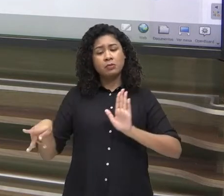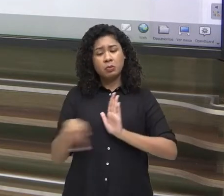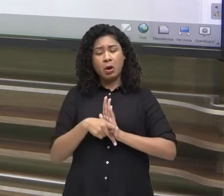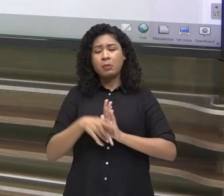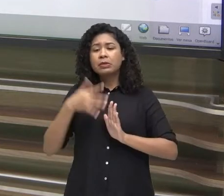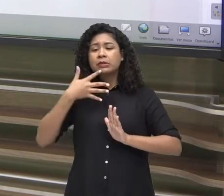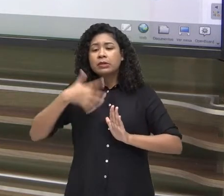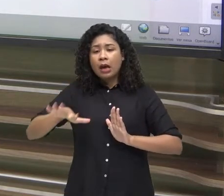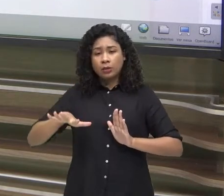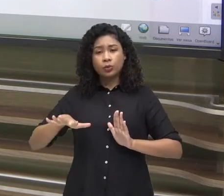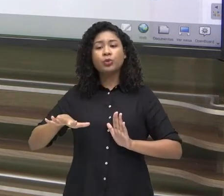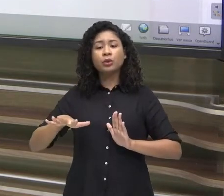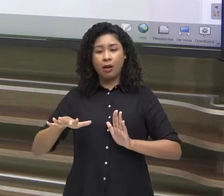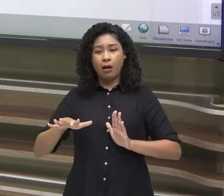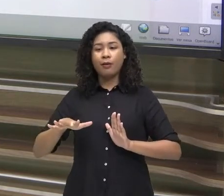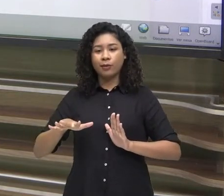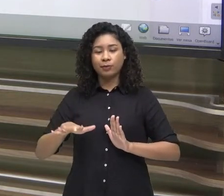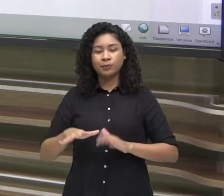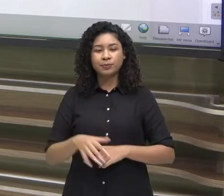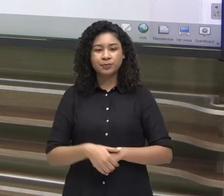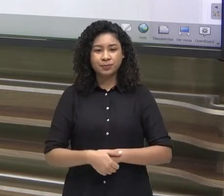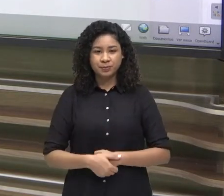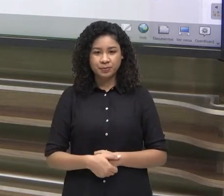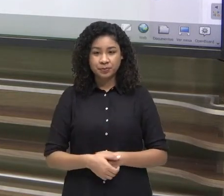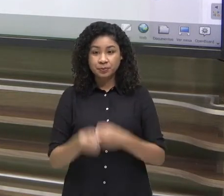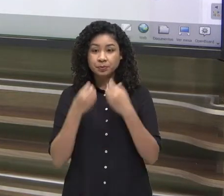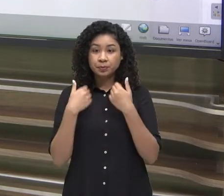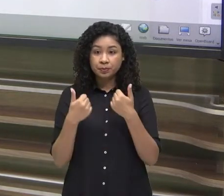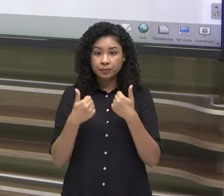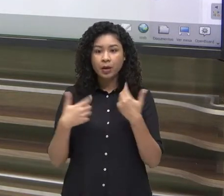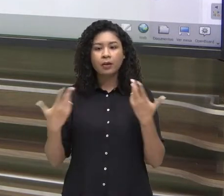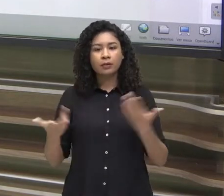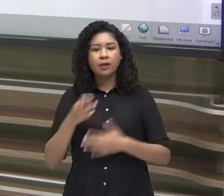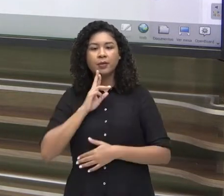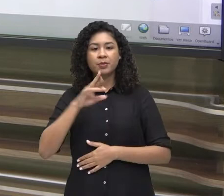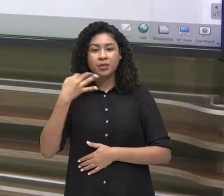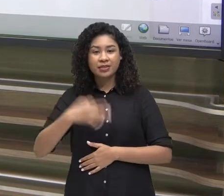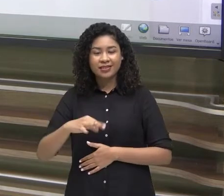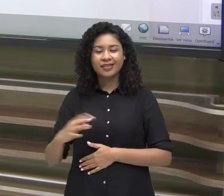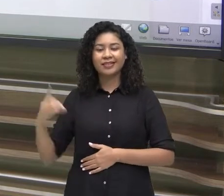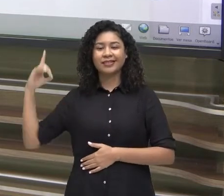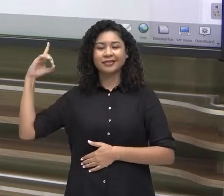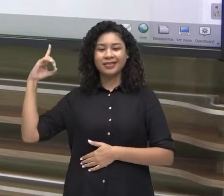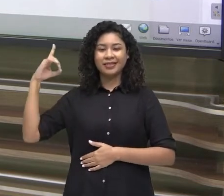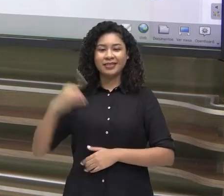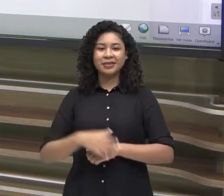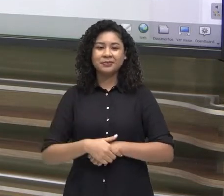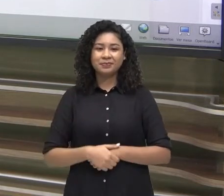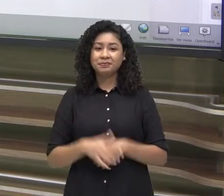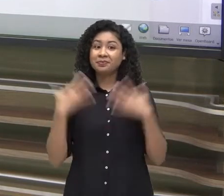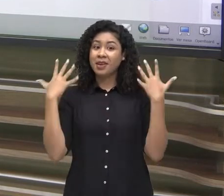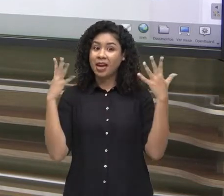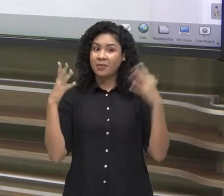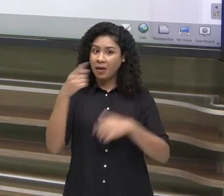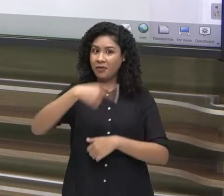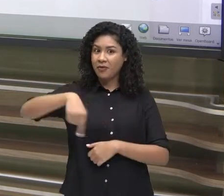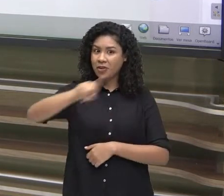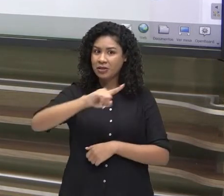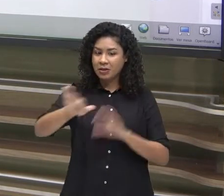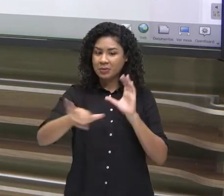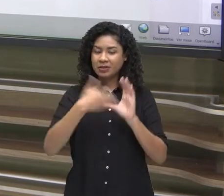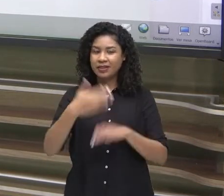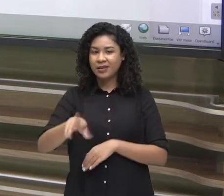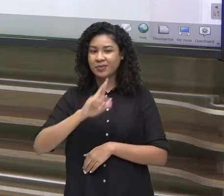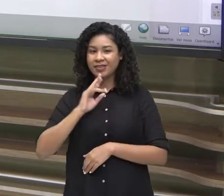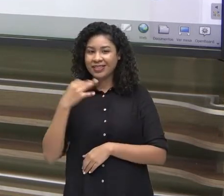sua função aí, estão presentes no intestino grosso, certo? Então, a letra D é a nossa resposta correta. Parabéns para quem acertou. Quem